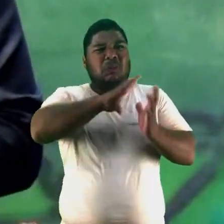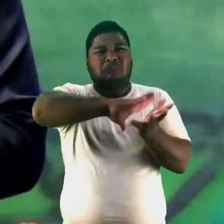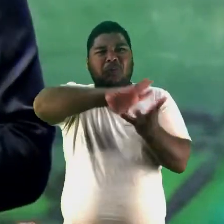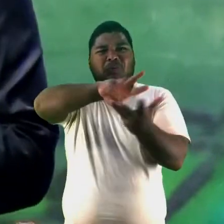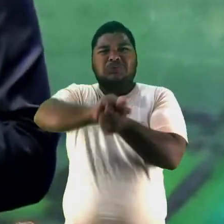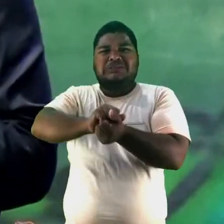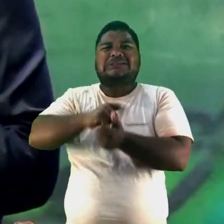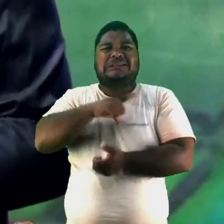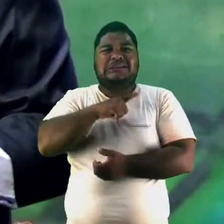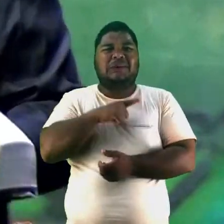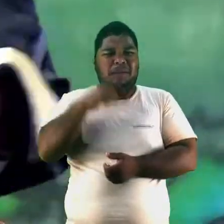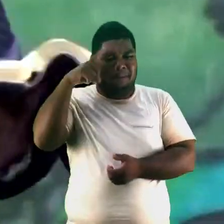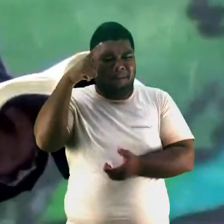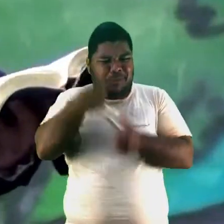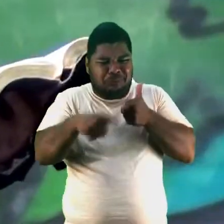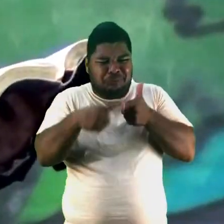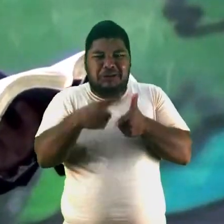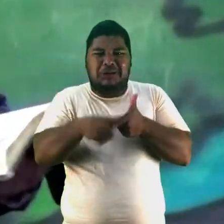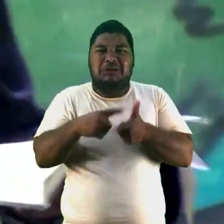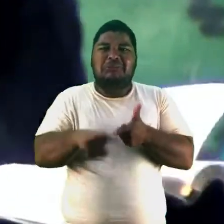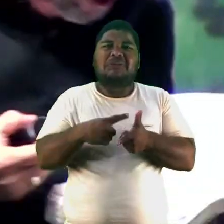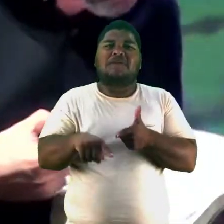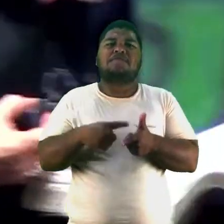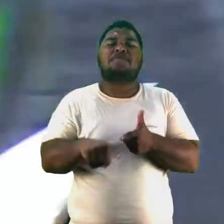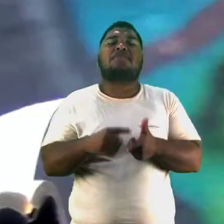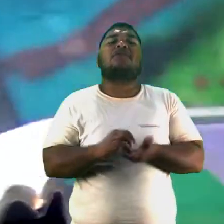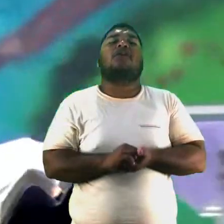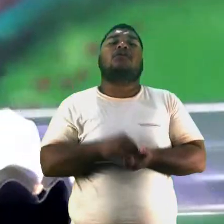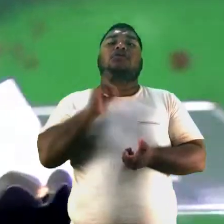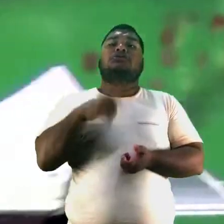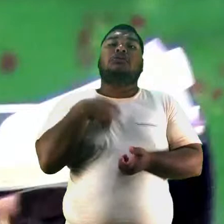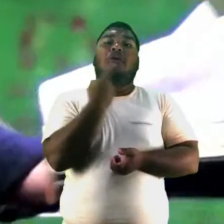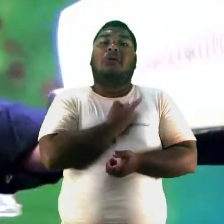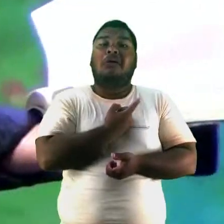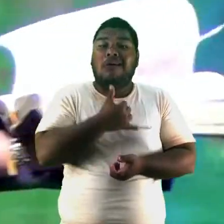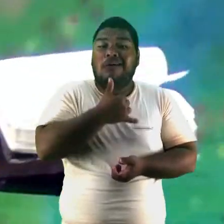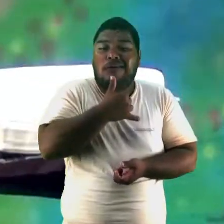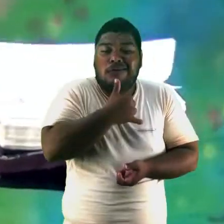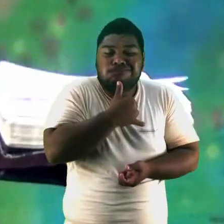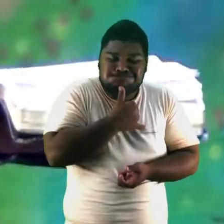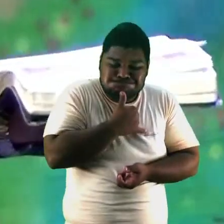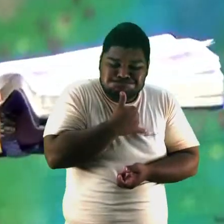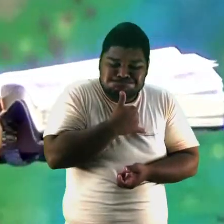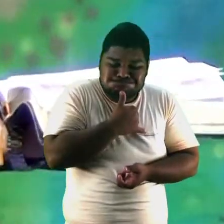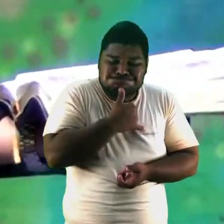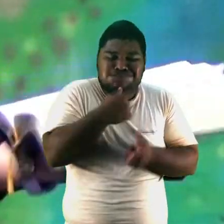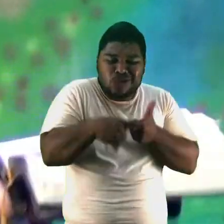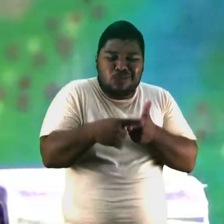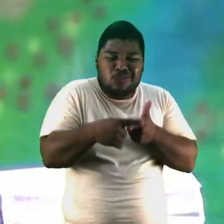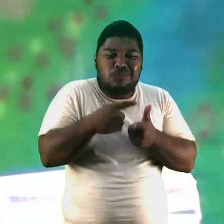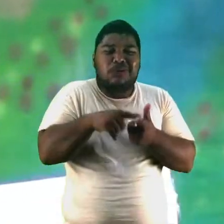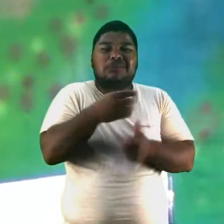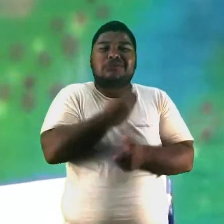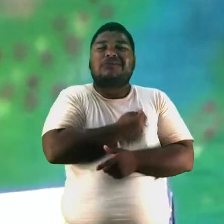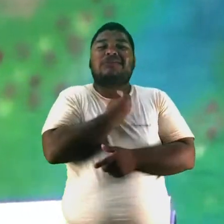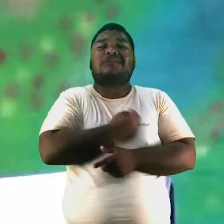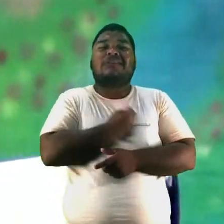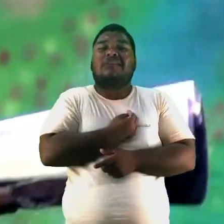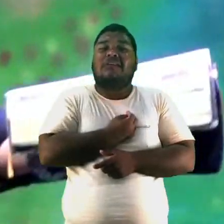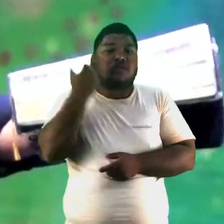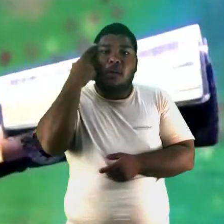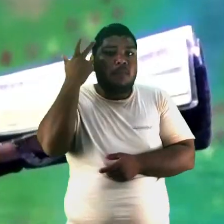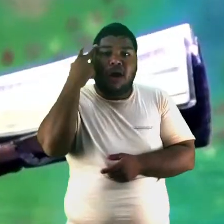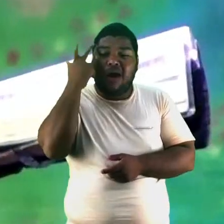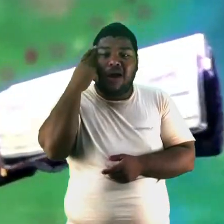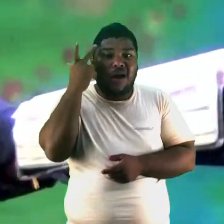por tribulações, onde muitas das vezes nós nos entristecemos com os problemas da vida. É óbvio, nós